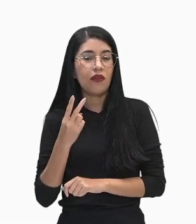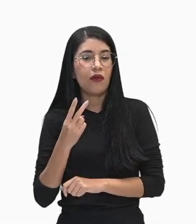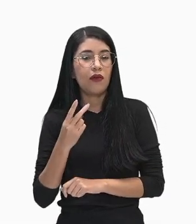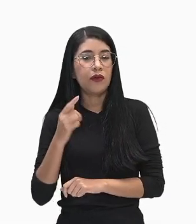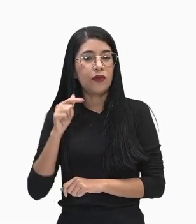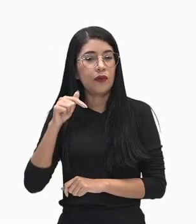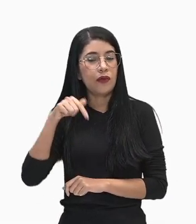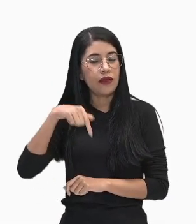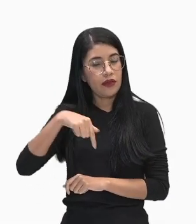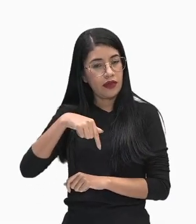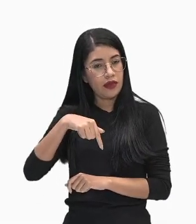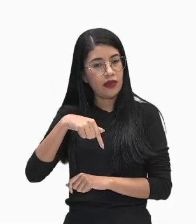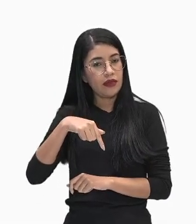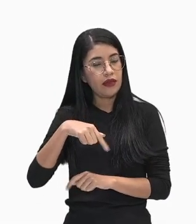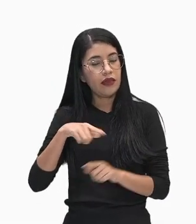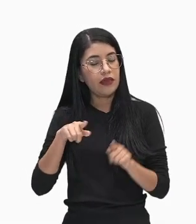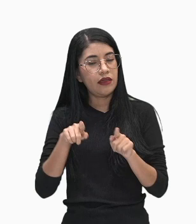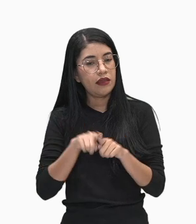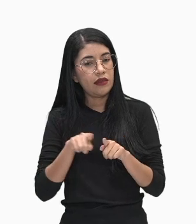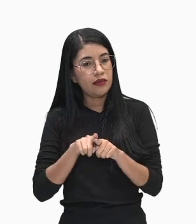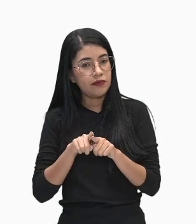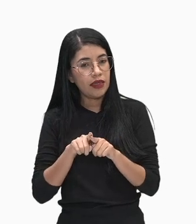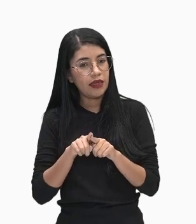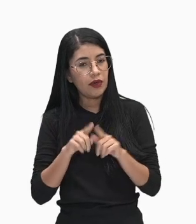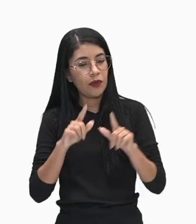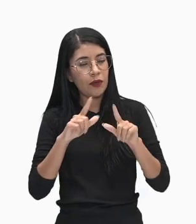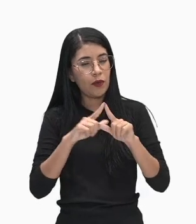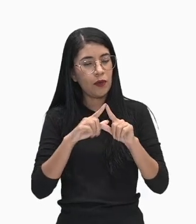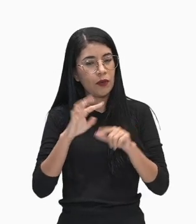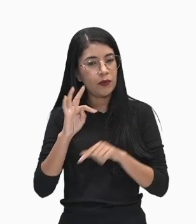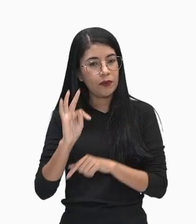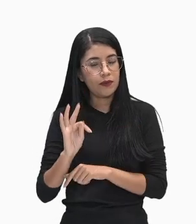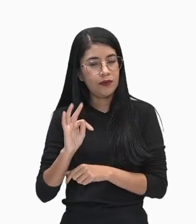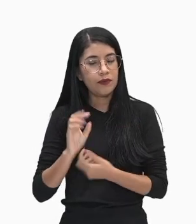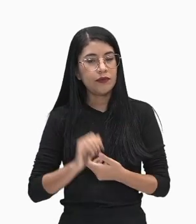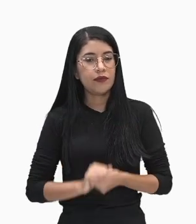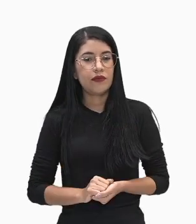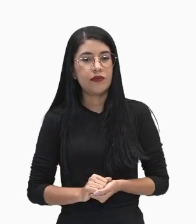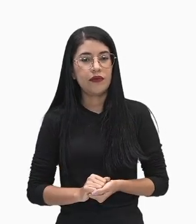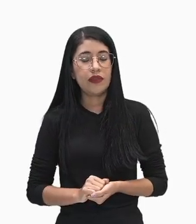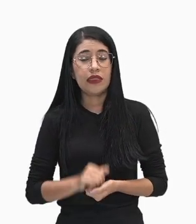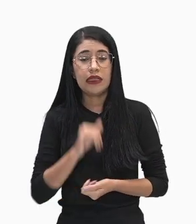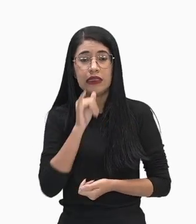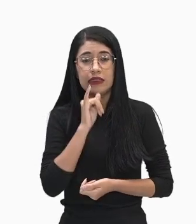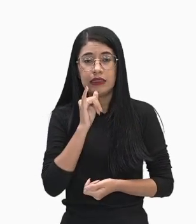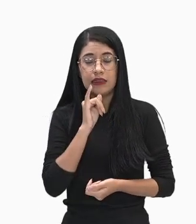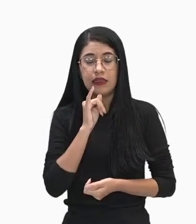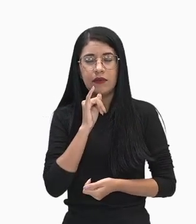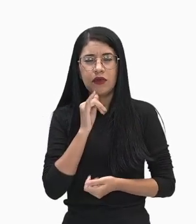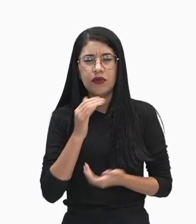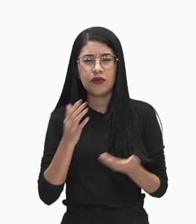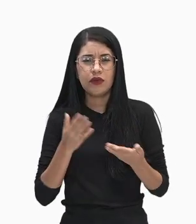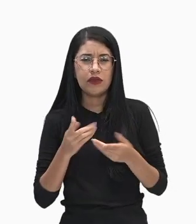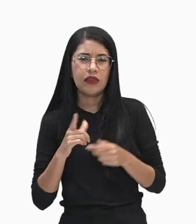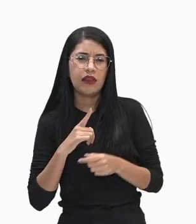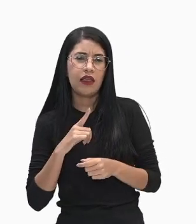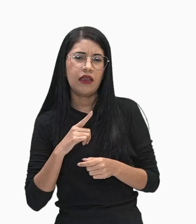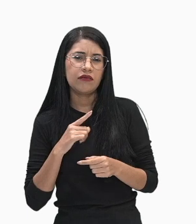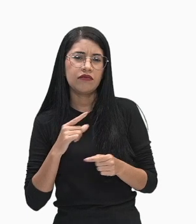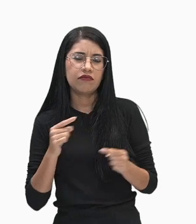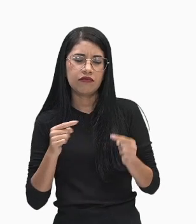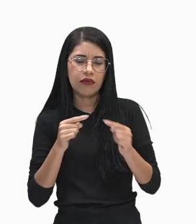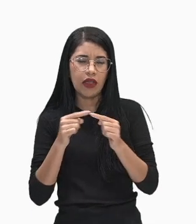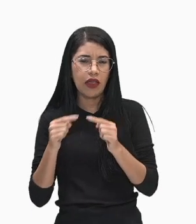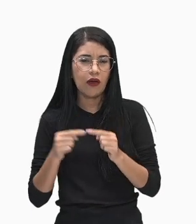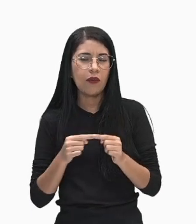carga e eu preciso saber o valor do intervalo de tempo. Será que esse nosso exemplo, esse nosso exercício, vai estar nos